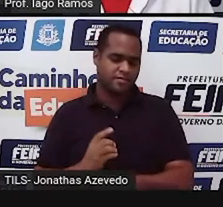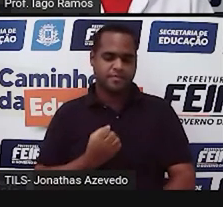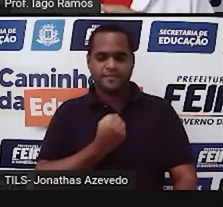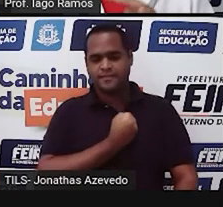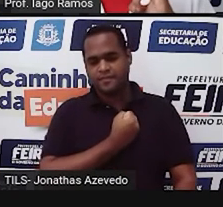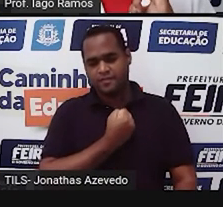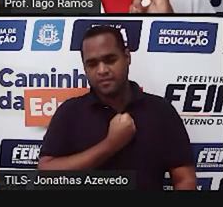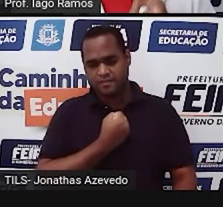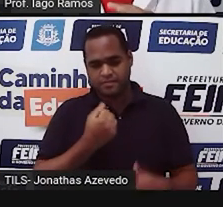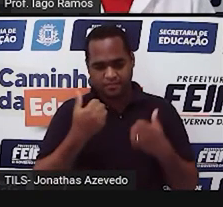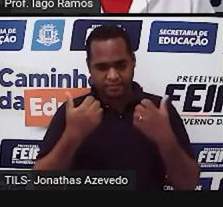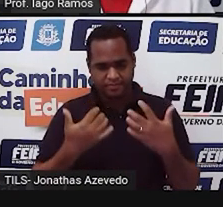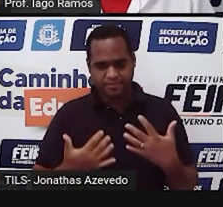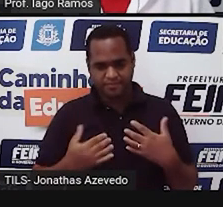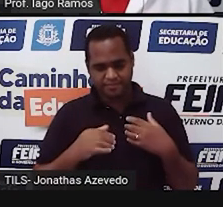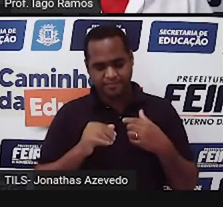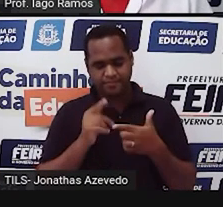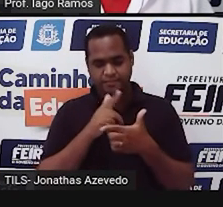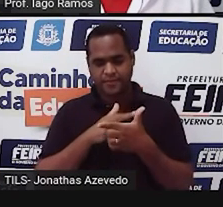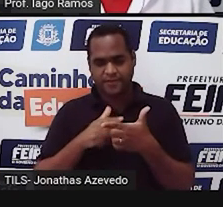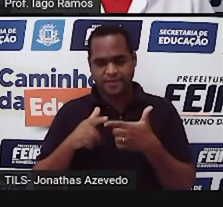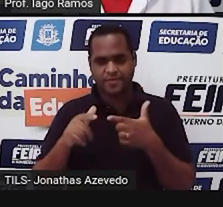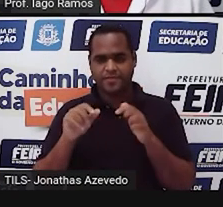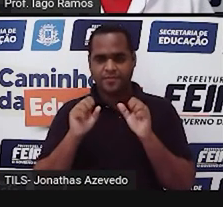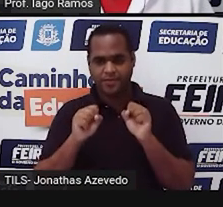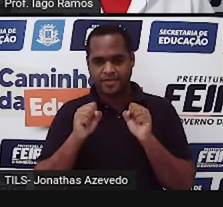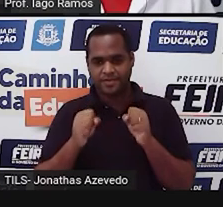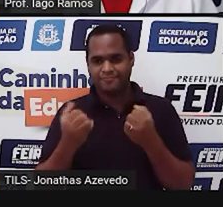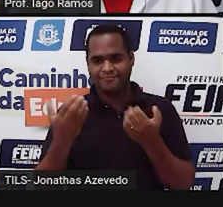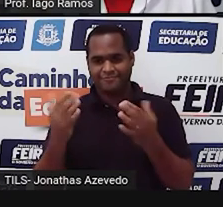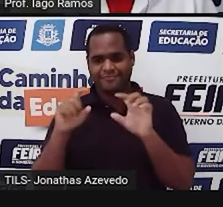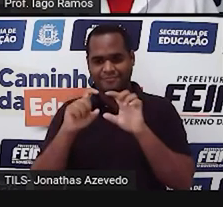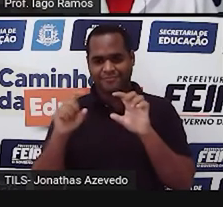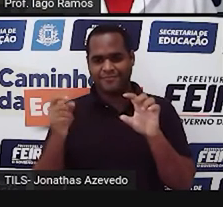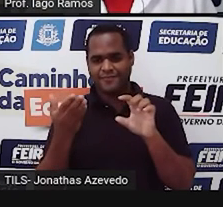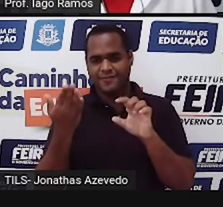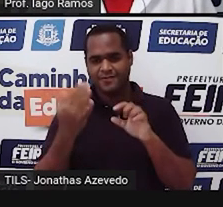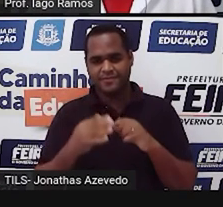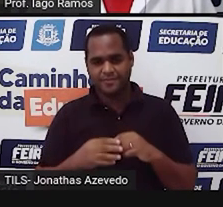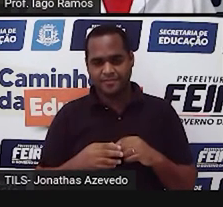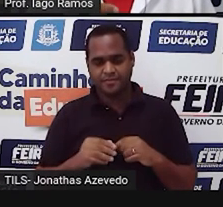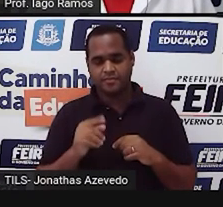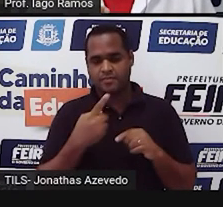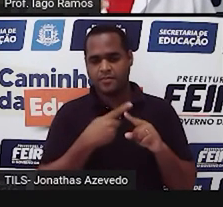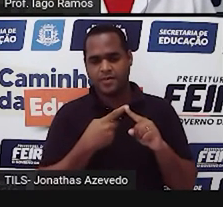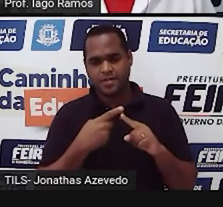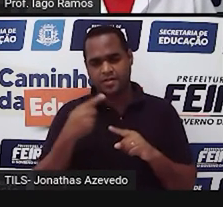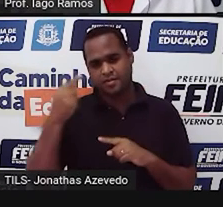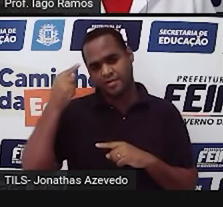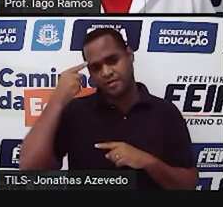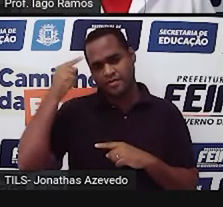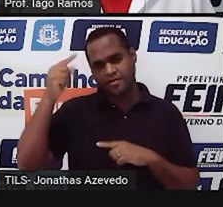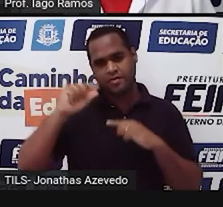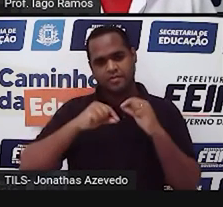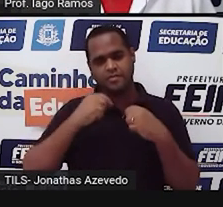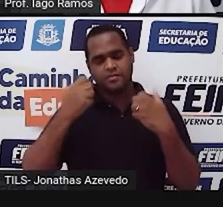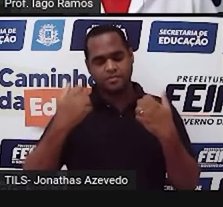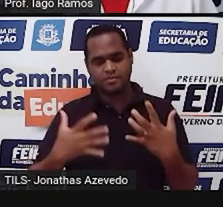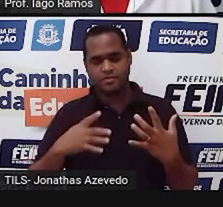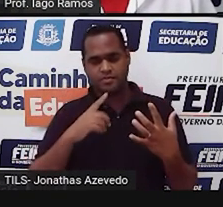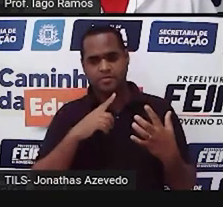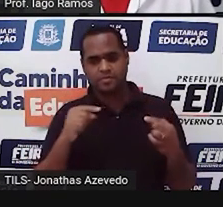A gente vai usar a divisão como tá sendo escrito na tela porque uma ideia é uma ideia que